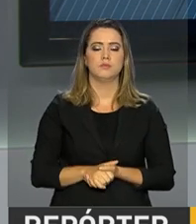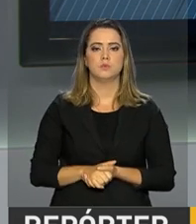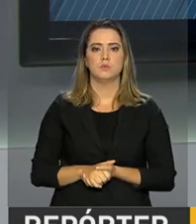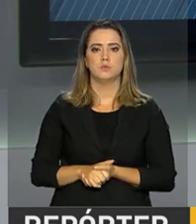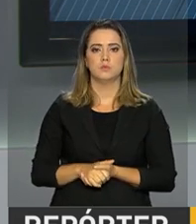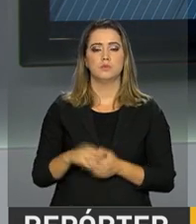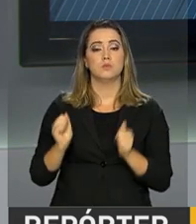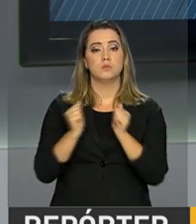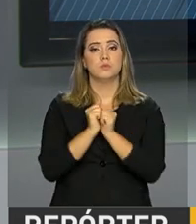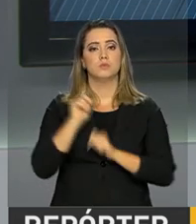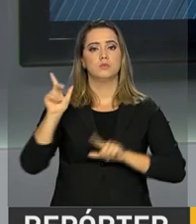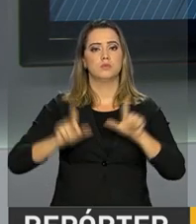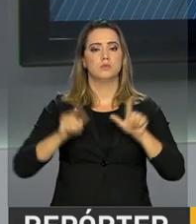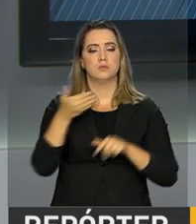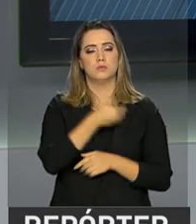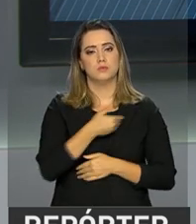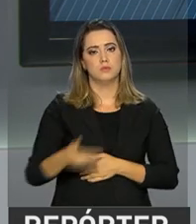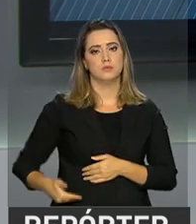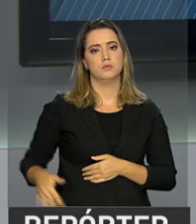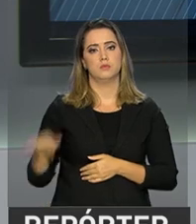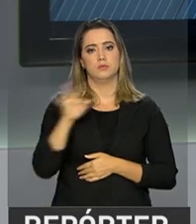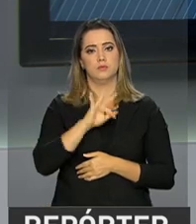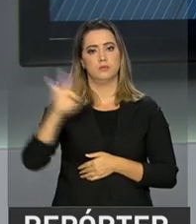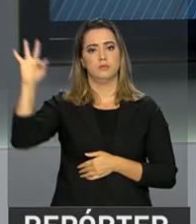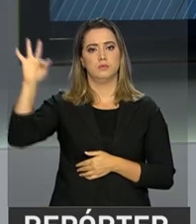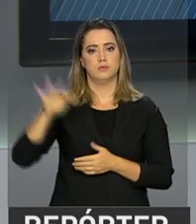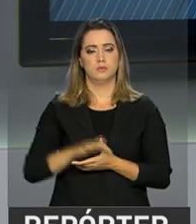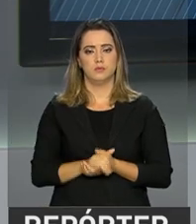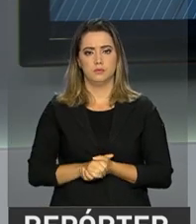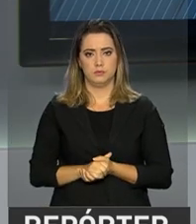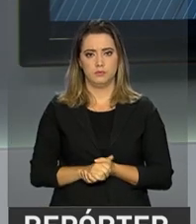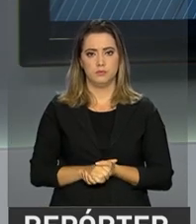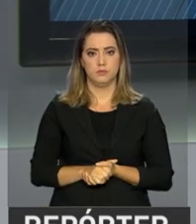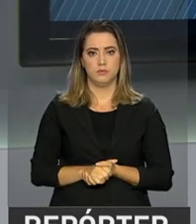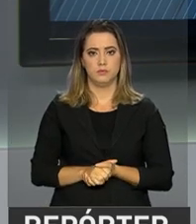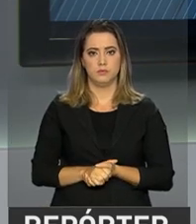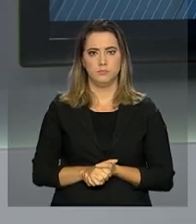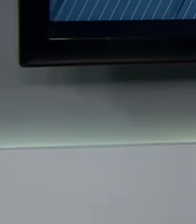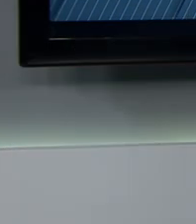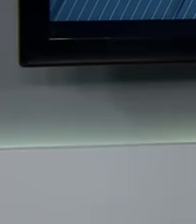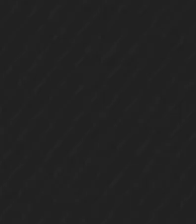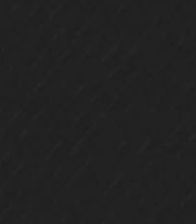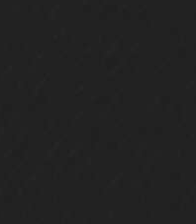internet continue com a gente nbr a tv do governo federal